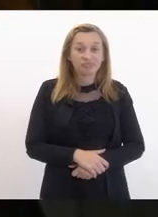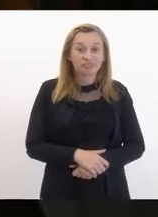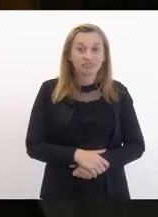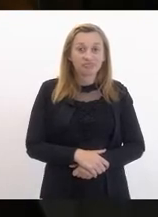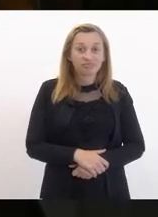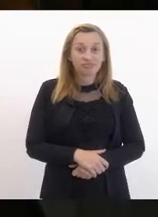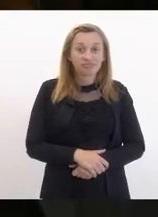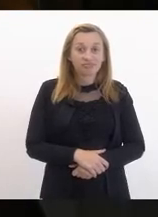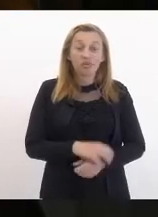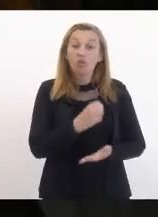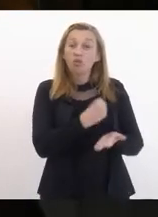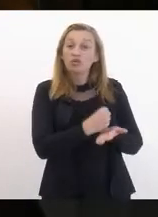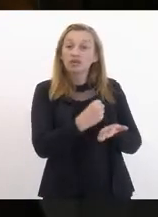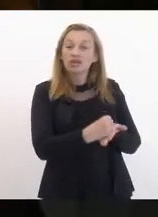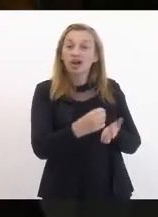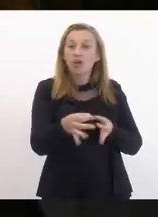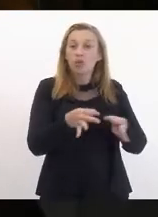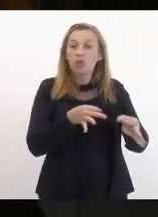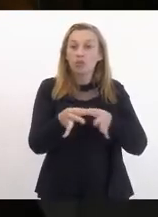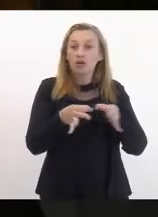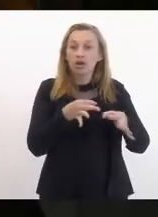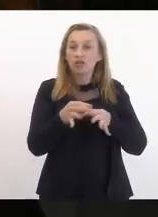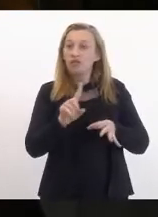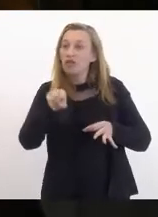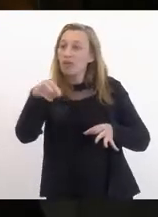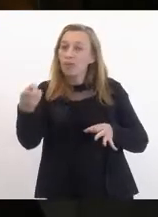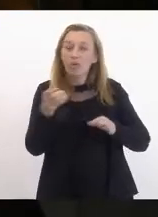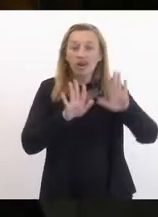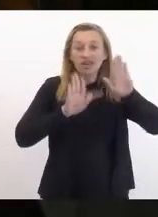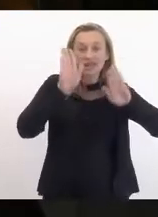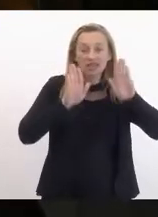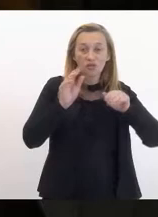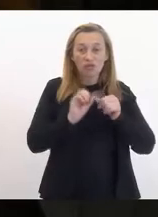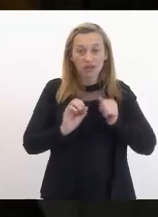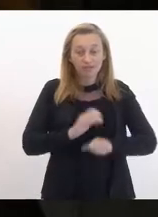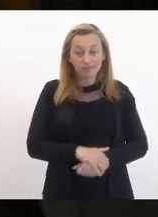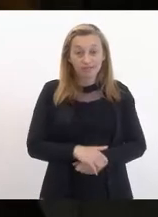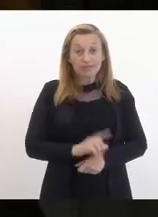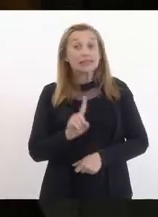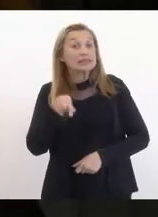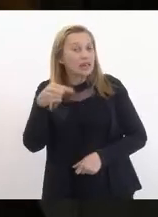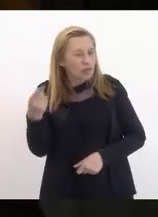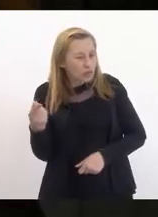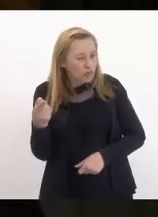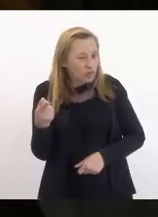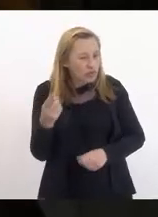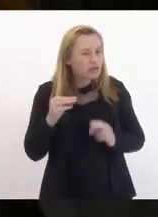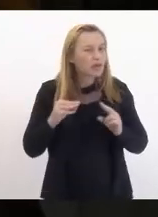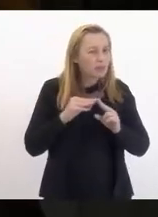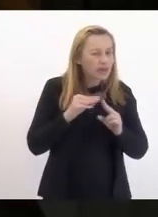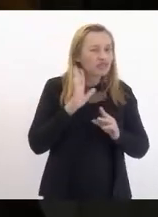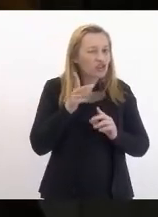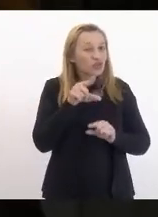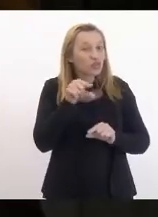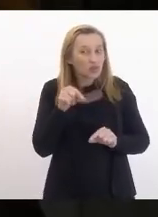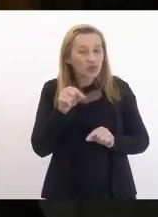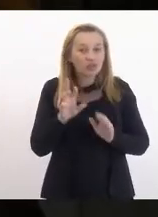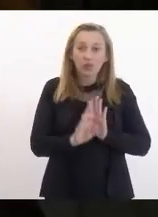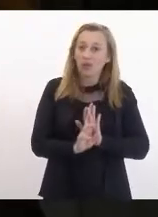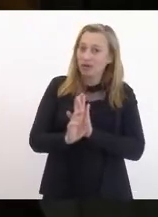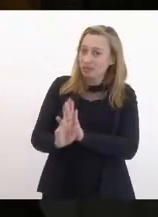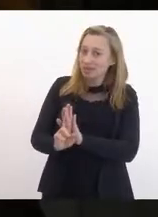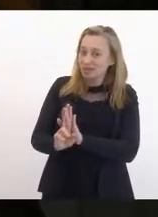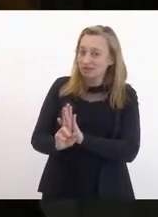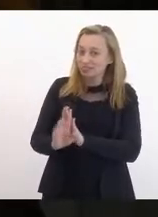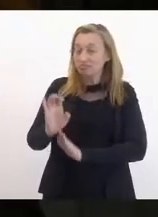que é contratar o plano depois da licitação feita, depois das metas definidas. O representante